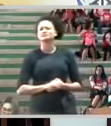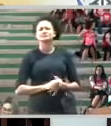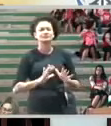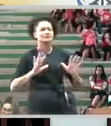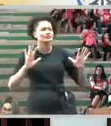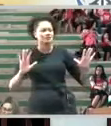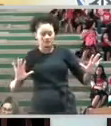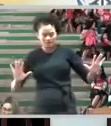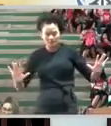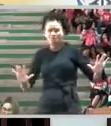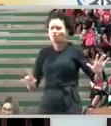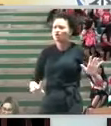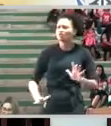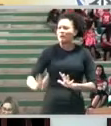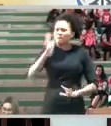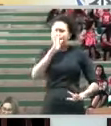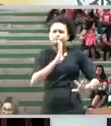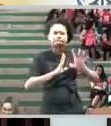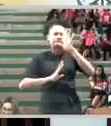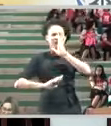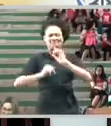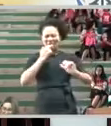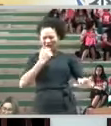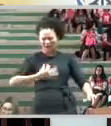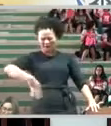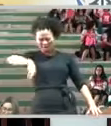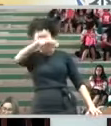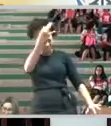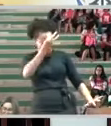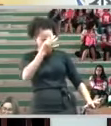Quando as pedras caíam, Jesus começava a batizar.